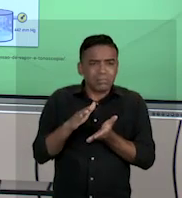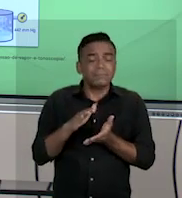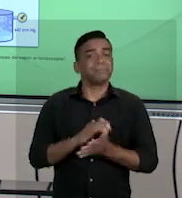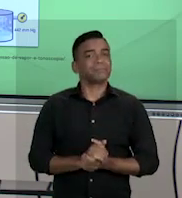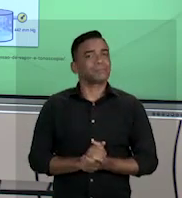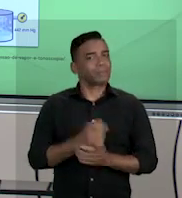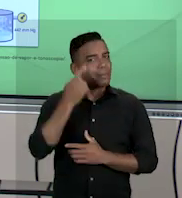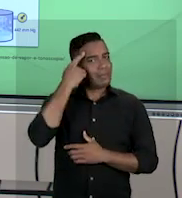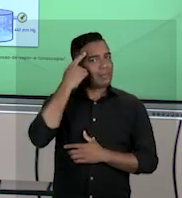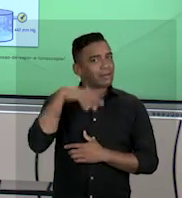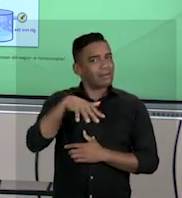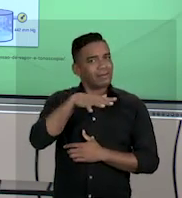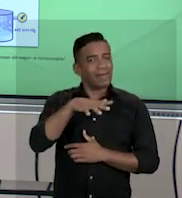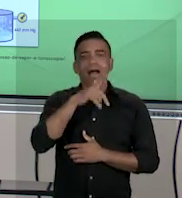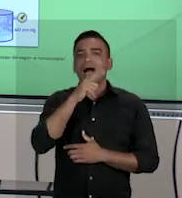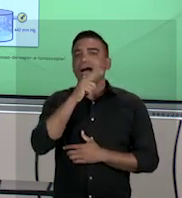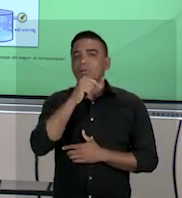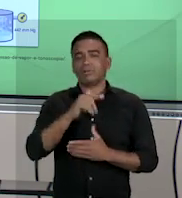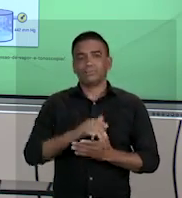sobre a água.